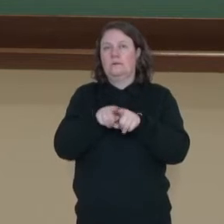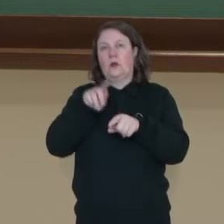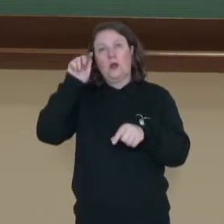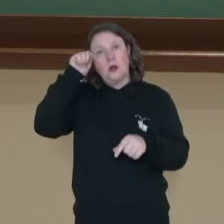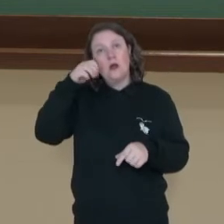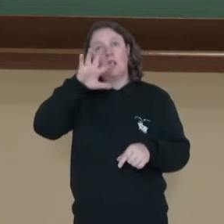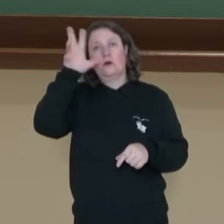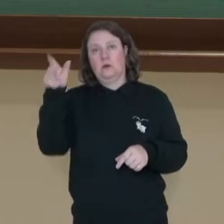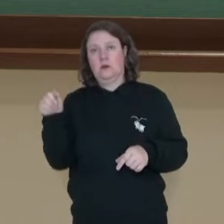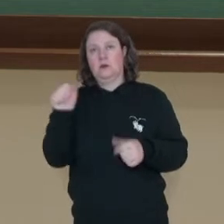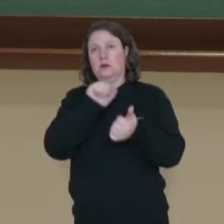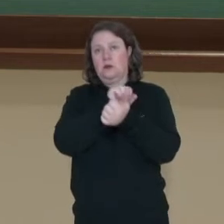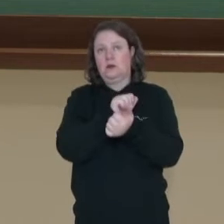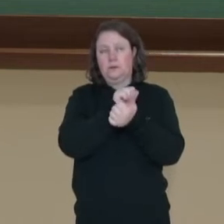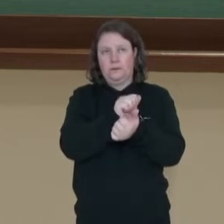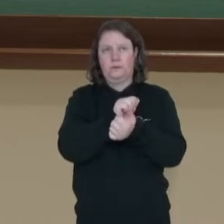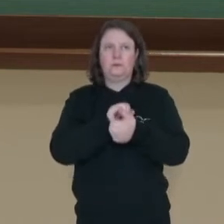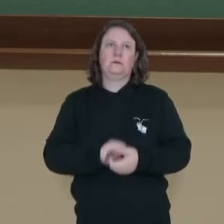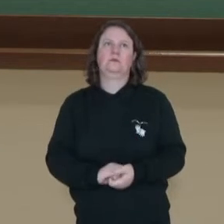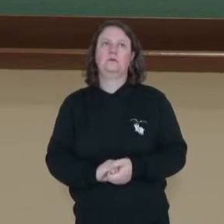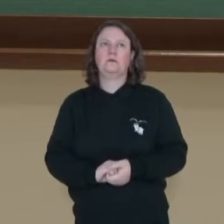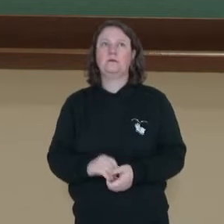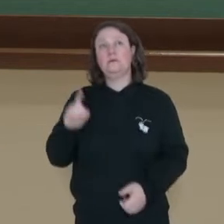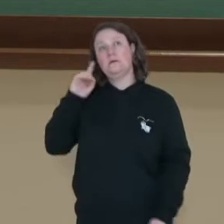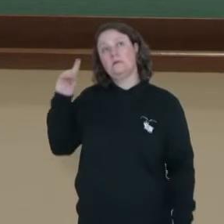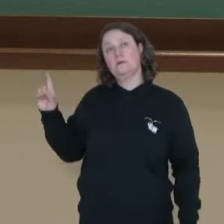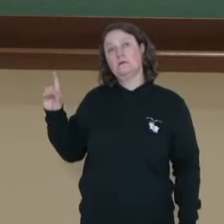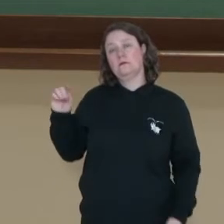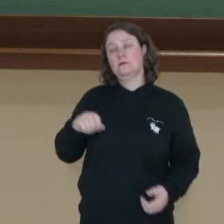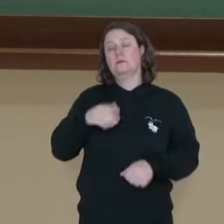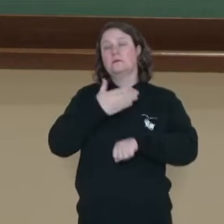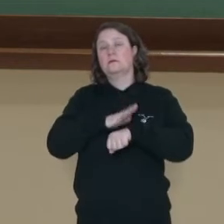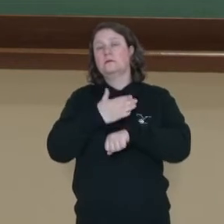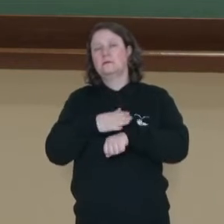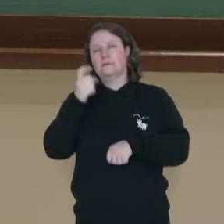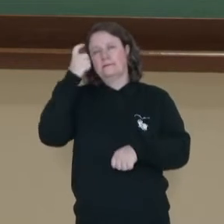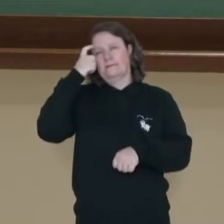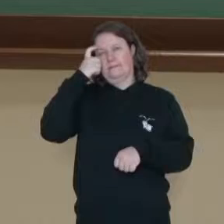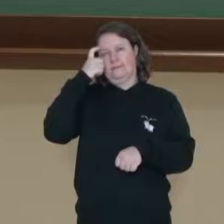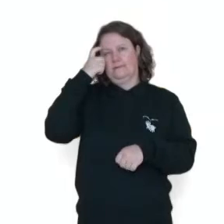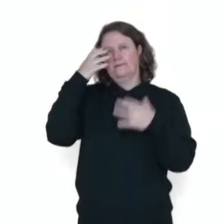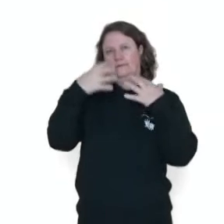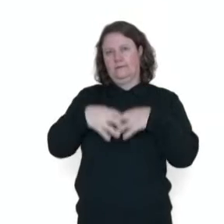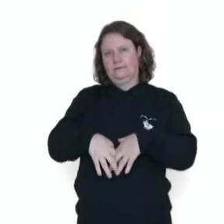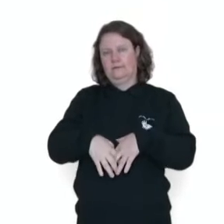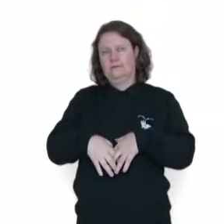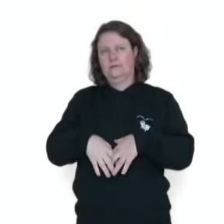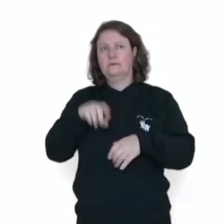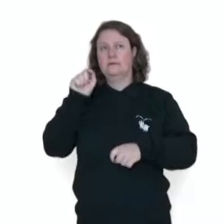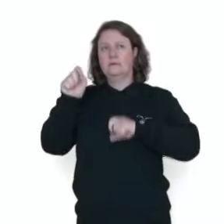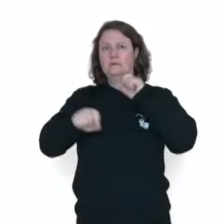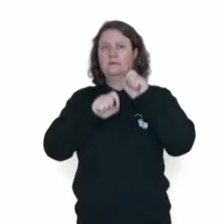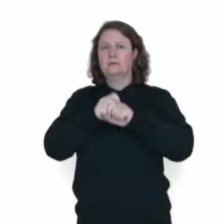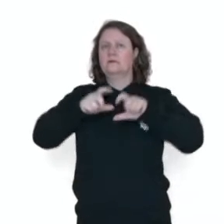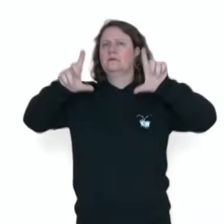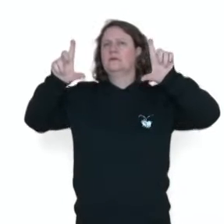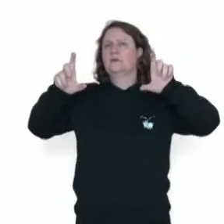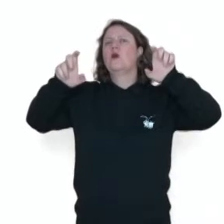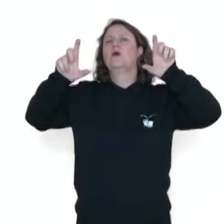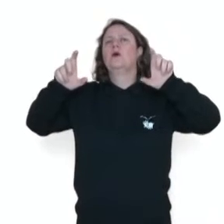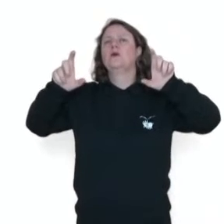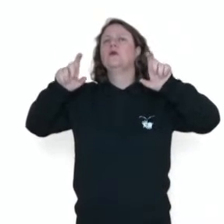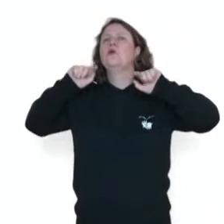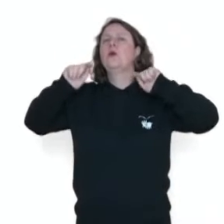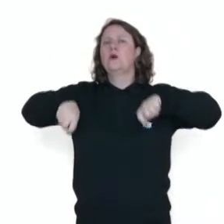africanos escravizados. E aqui a gente tem uma atividade para que a gente possa pensar, né? O que a fotografia nos permite